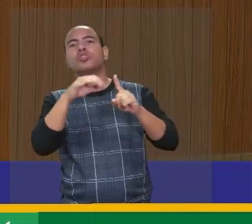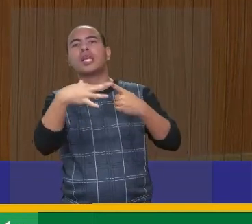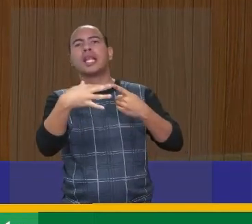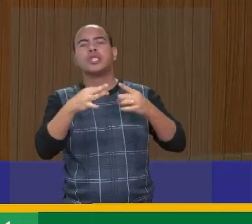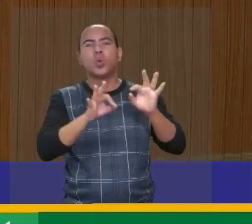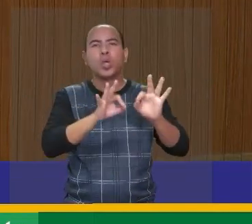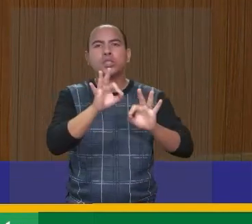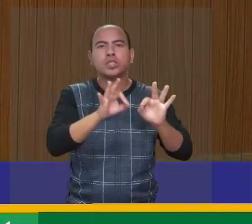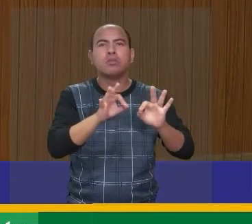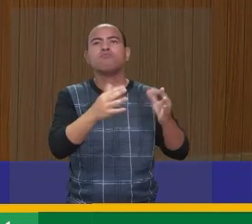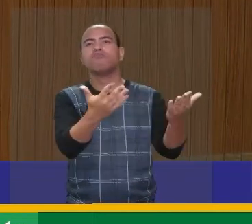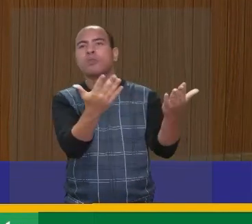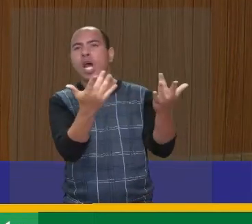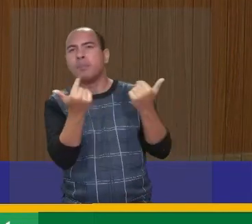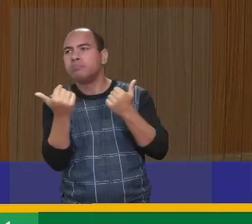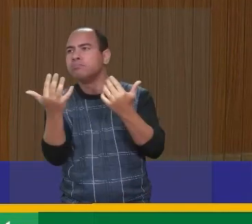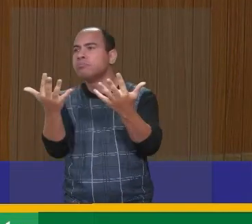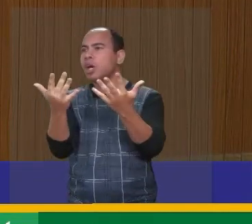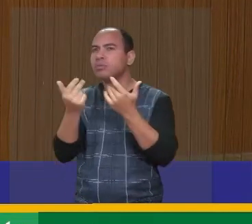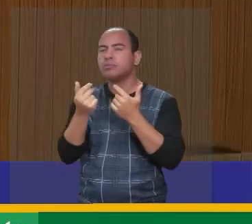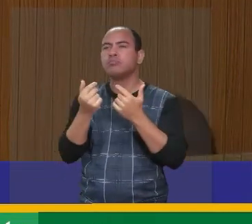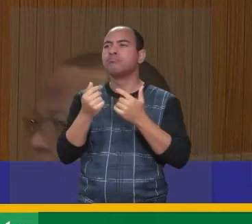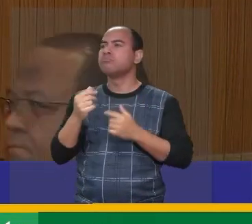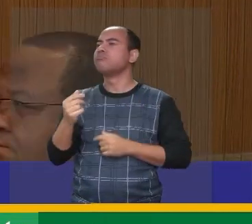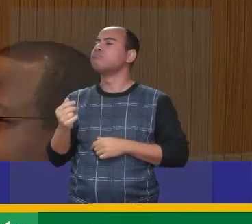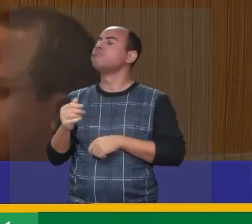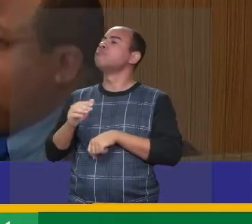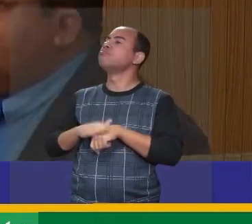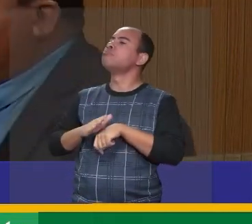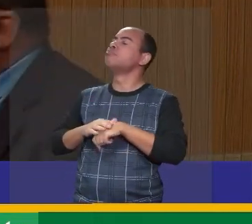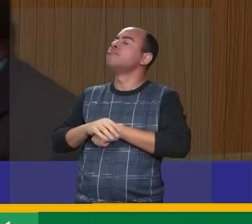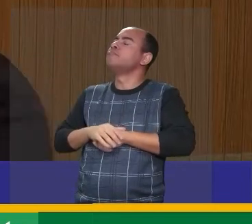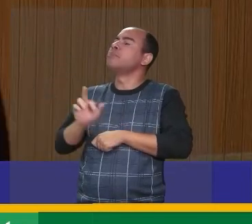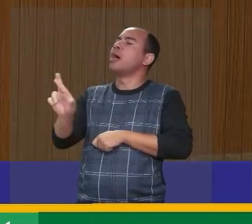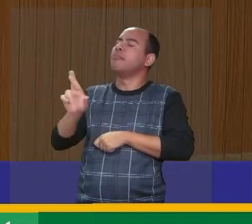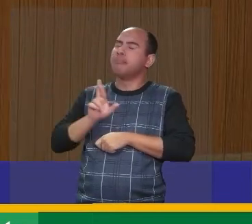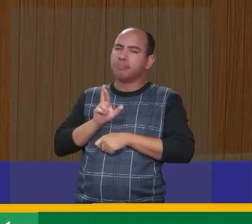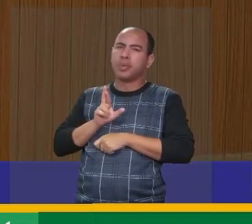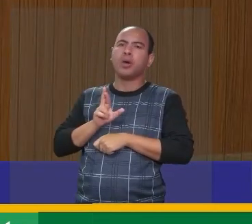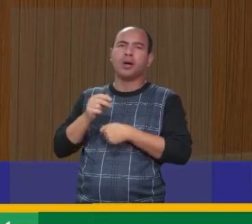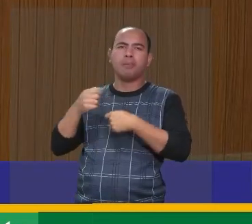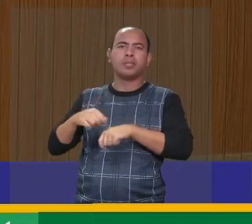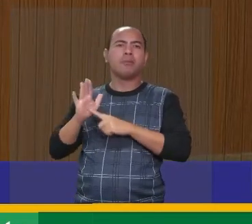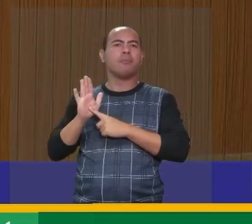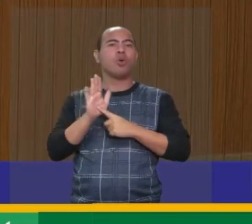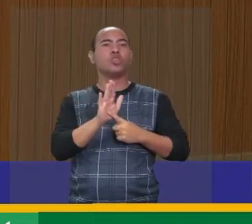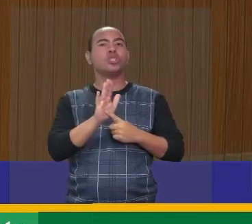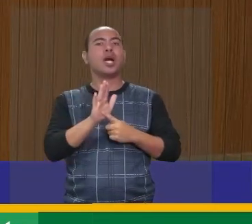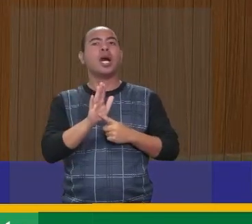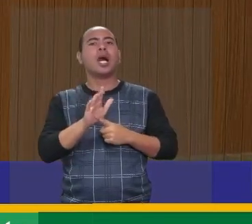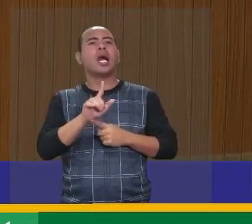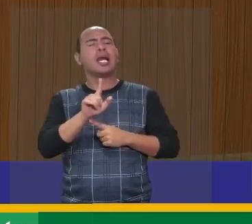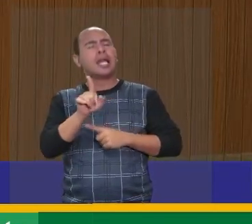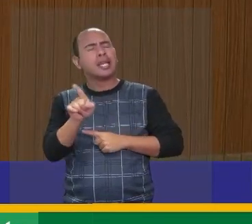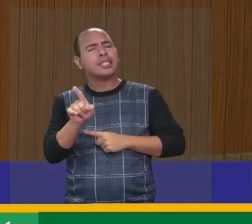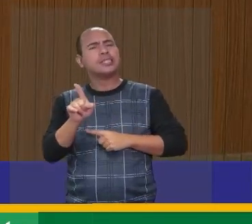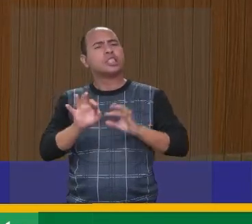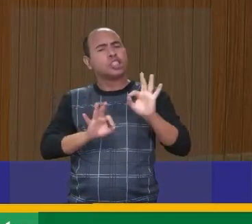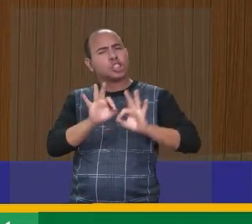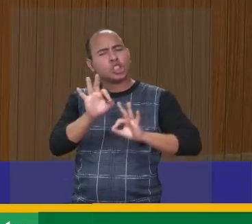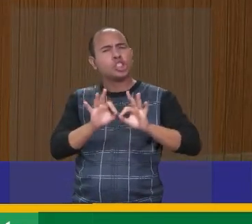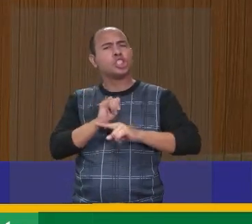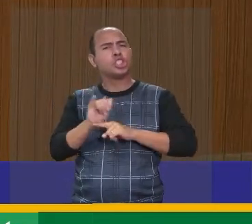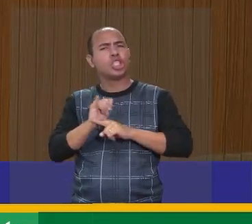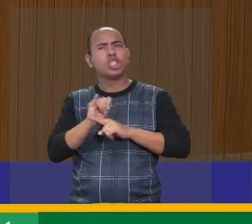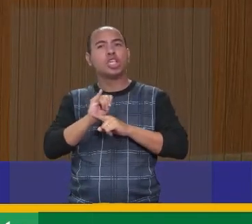para estado mostrar de questão imediata de médio e longo prazo ninguém vai resolver